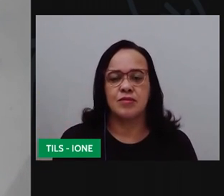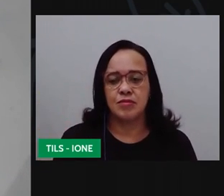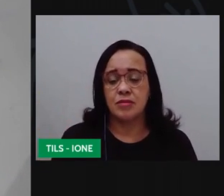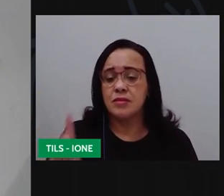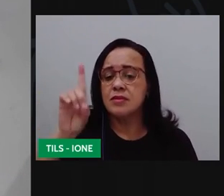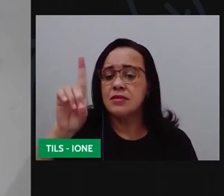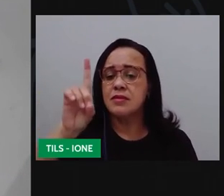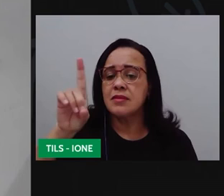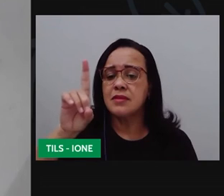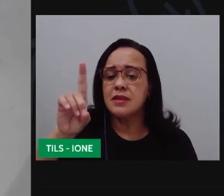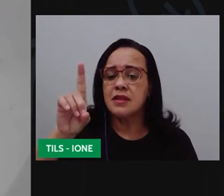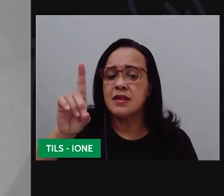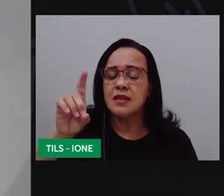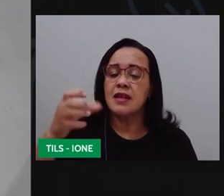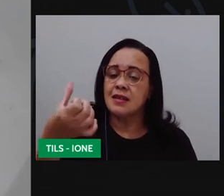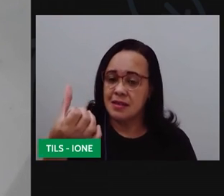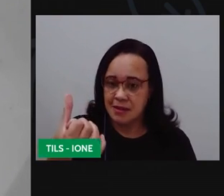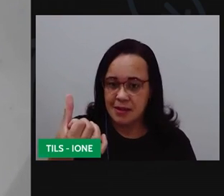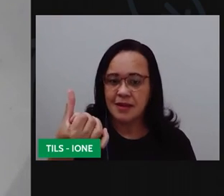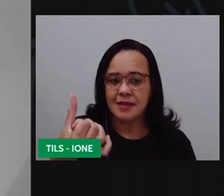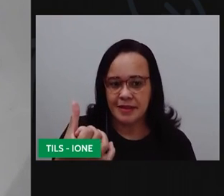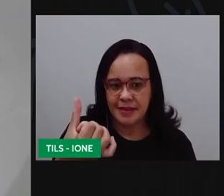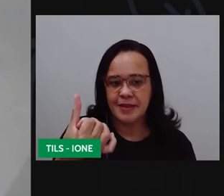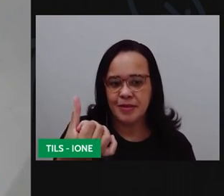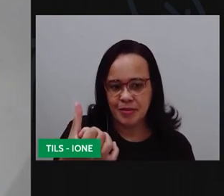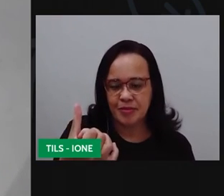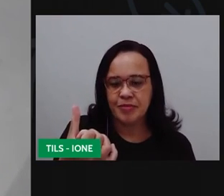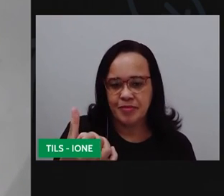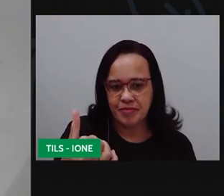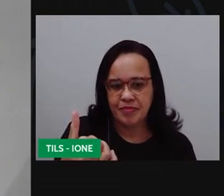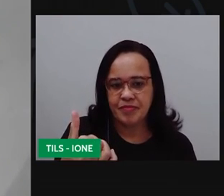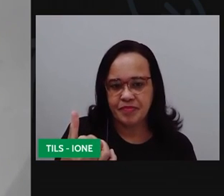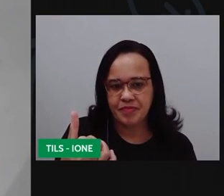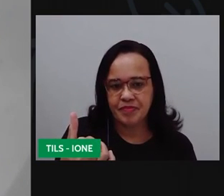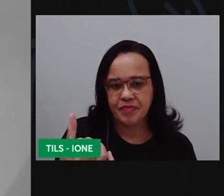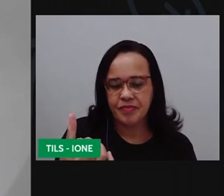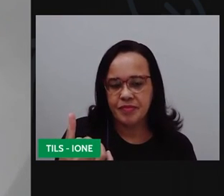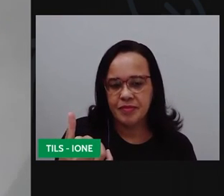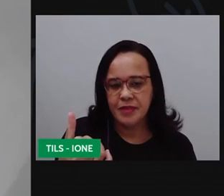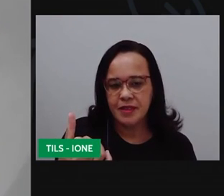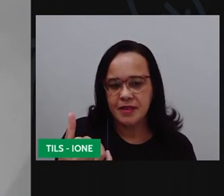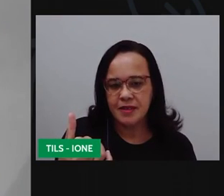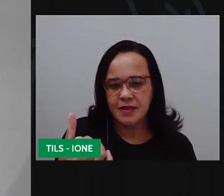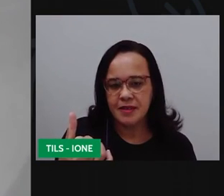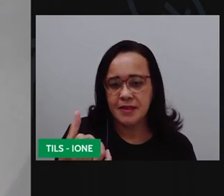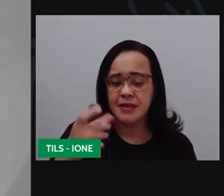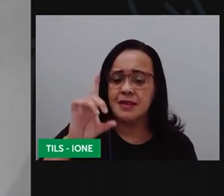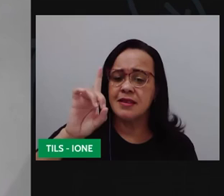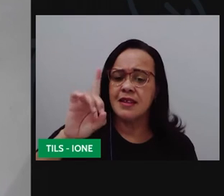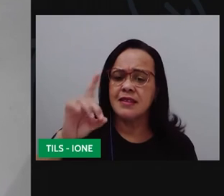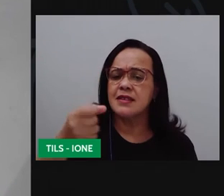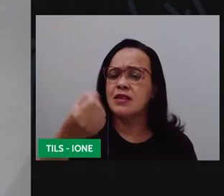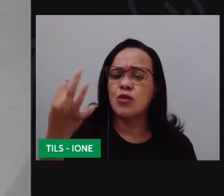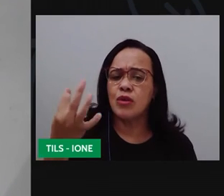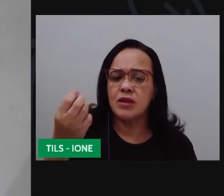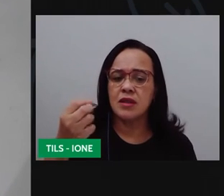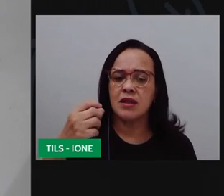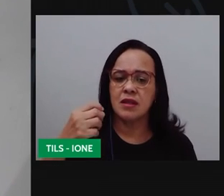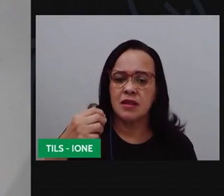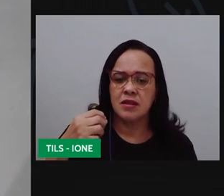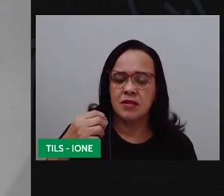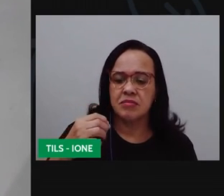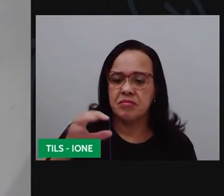aqui seis né E aí dá uns 60 unidades Quantas dezenas eu tenho aqui